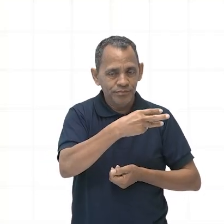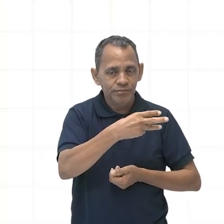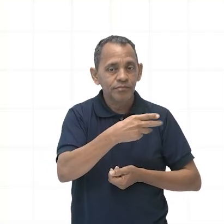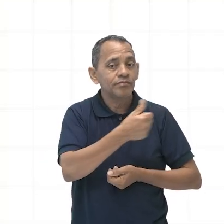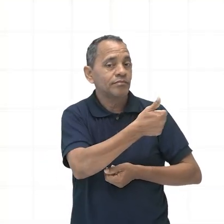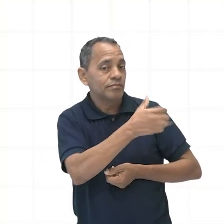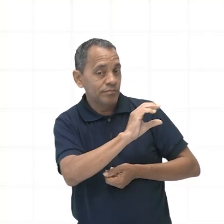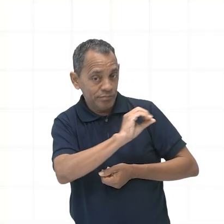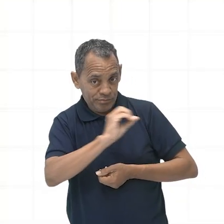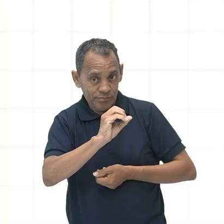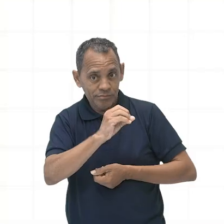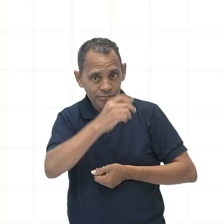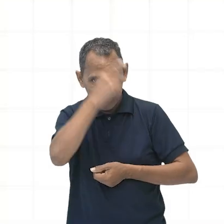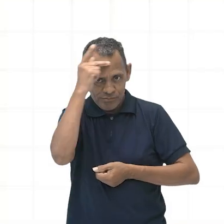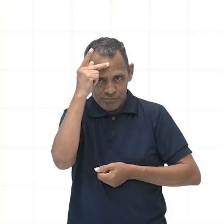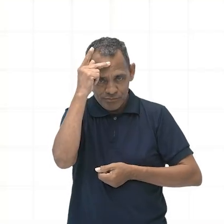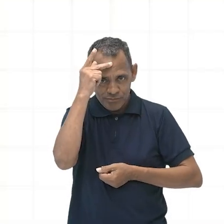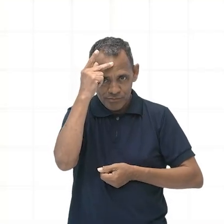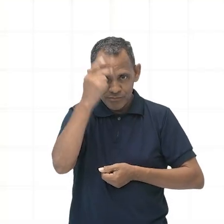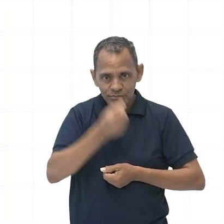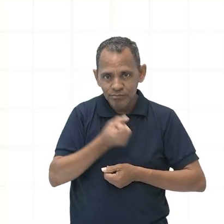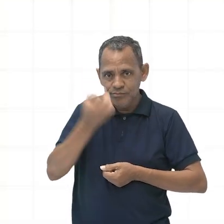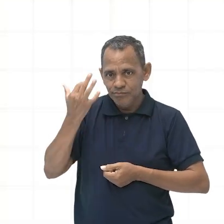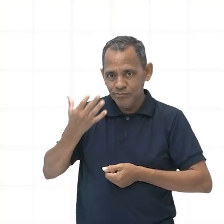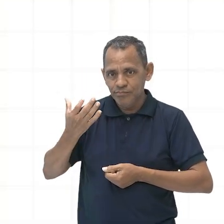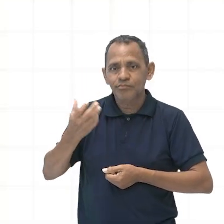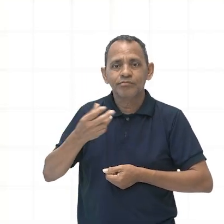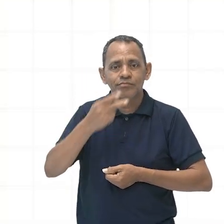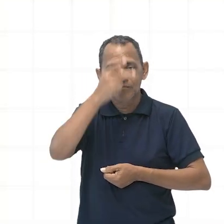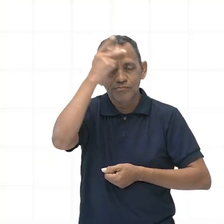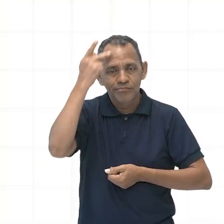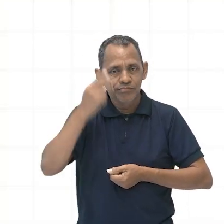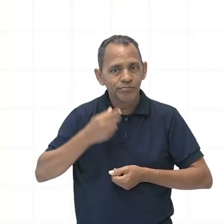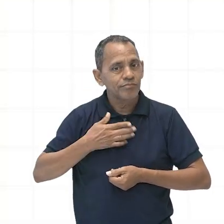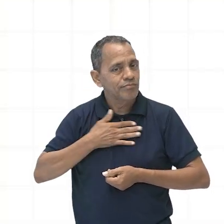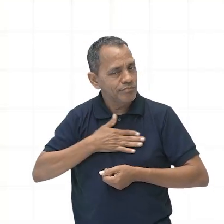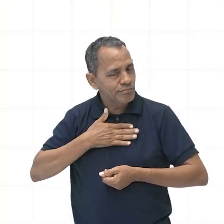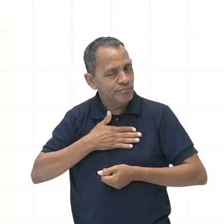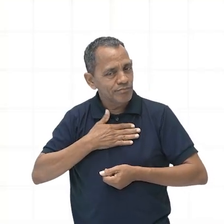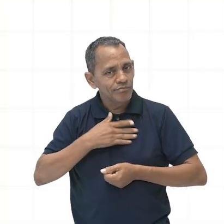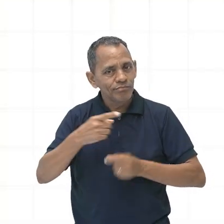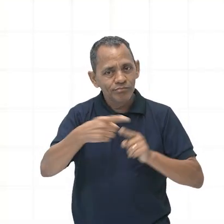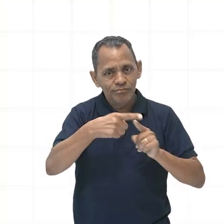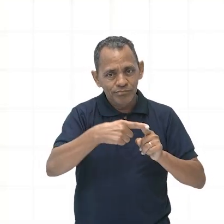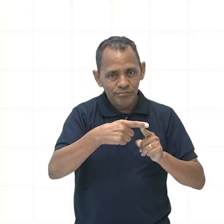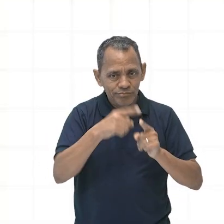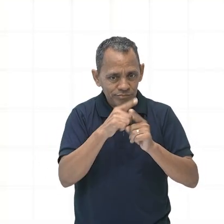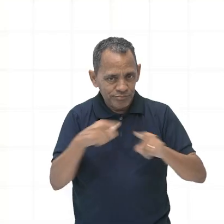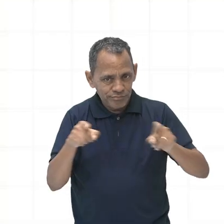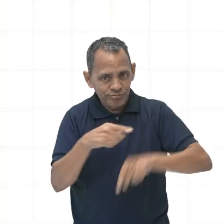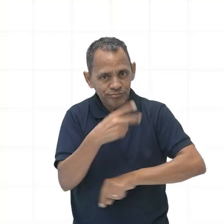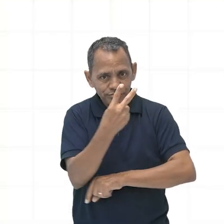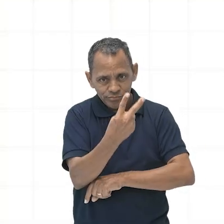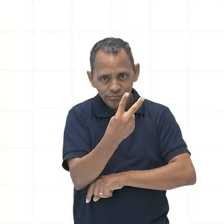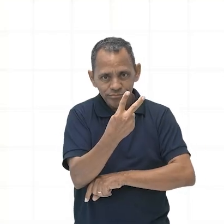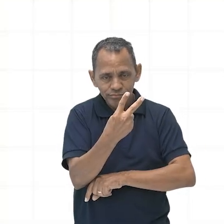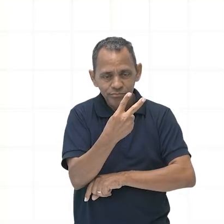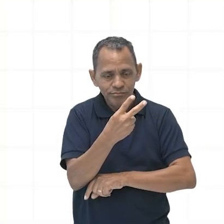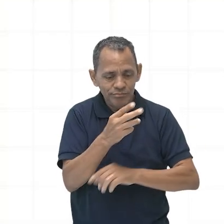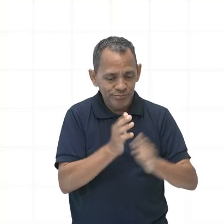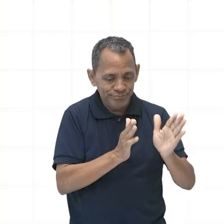100 pessoas, então o número de pessoas que gostam do estilo musical 2 vai ser